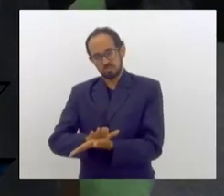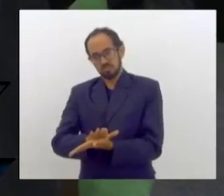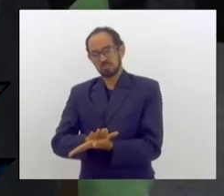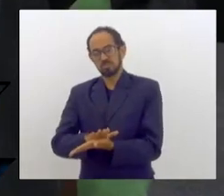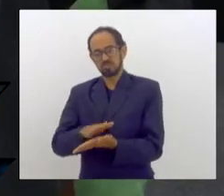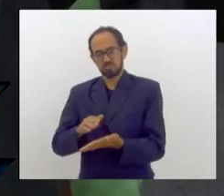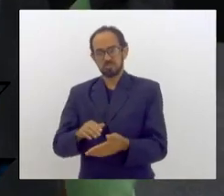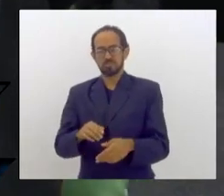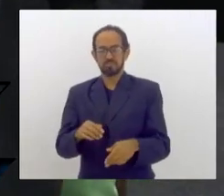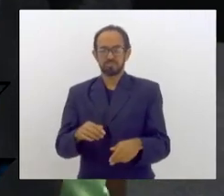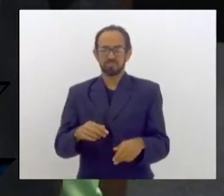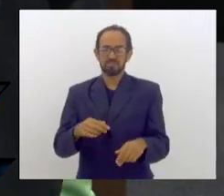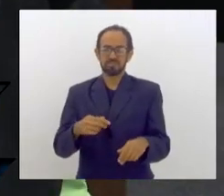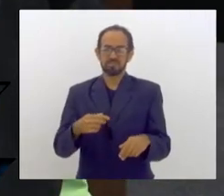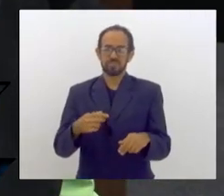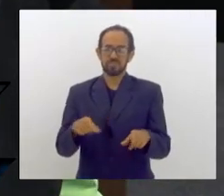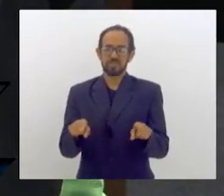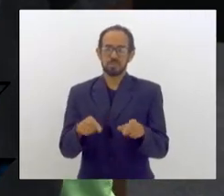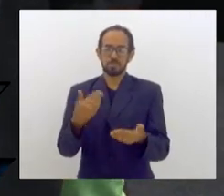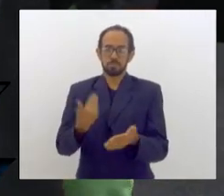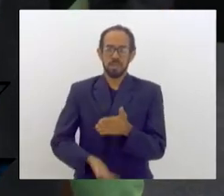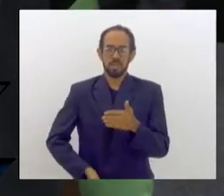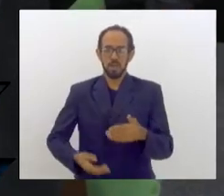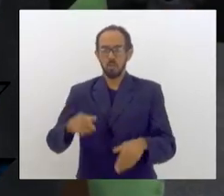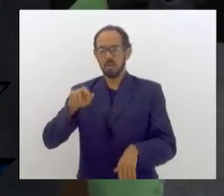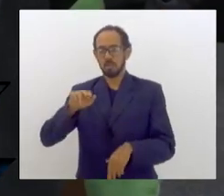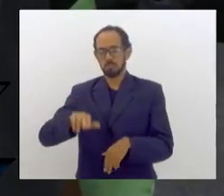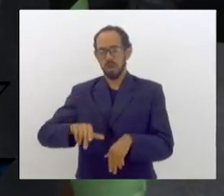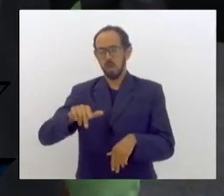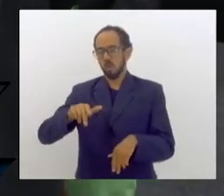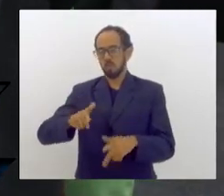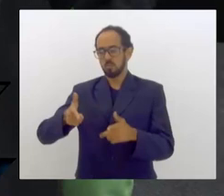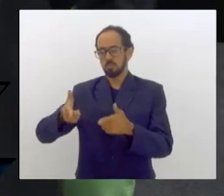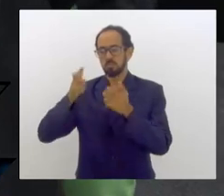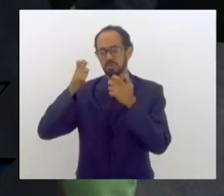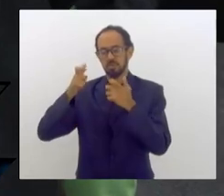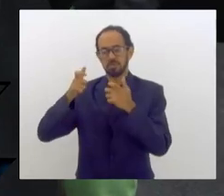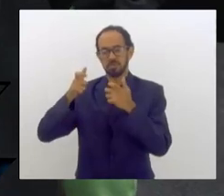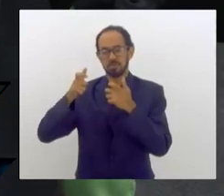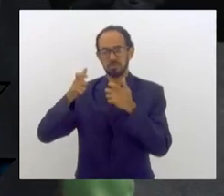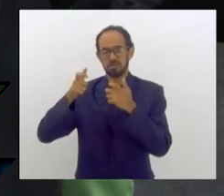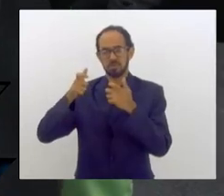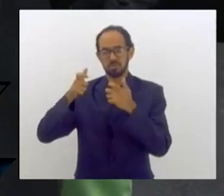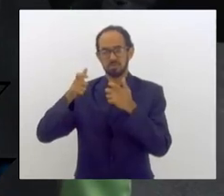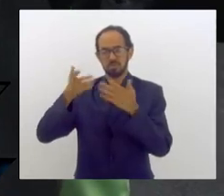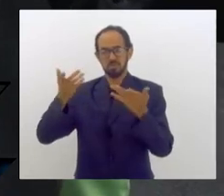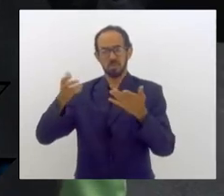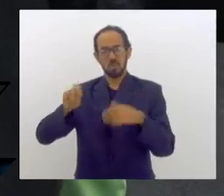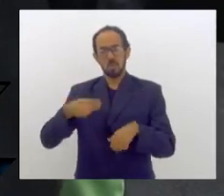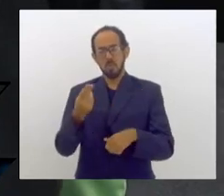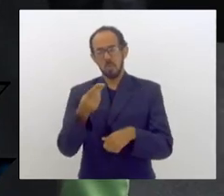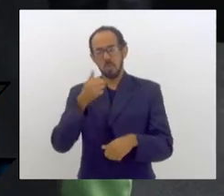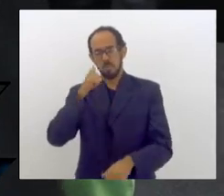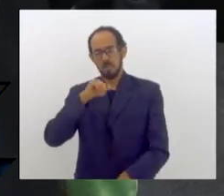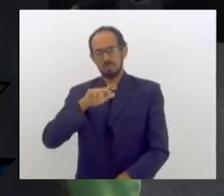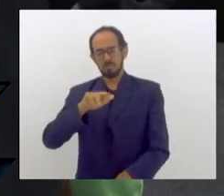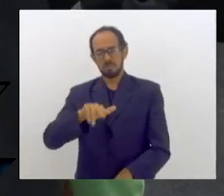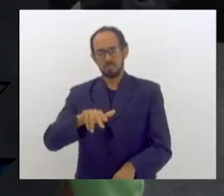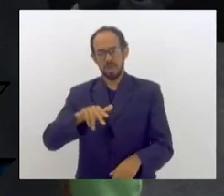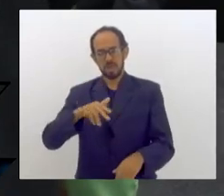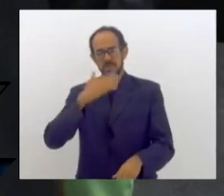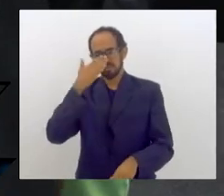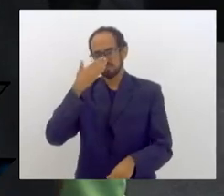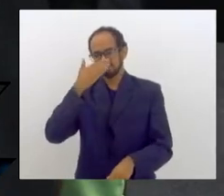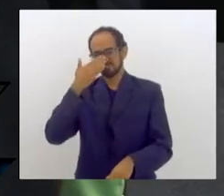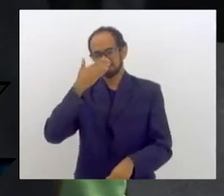com o racismo. Ele perdeu um irmão com bala perdida ou bala achada, né? Uma irmã está se prostituindo.